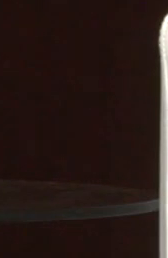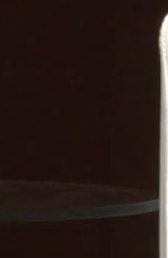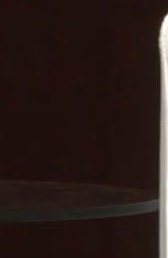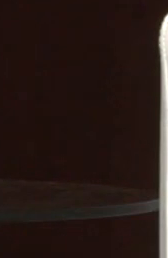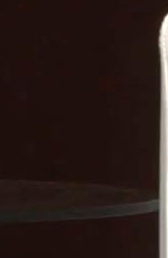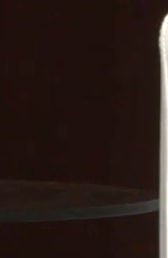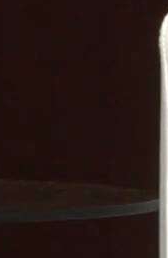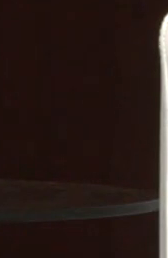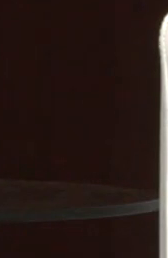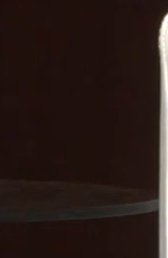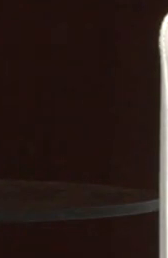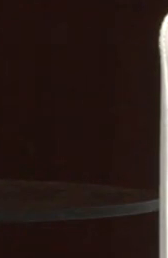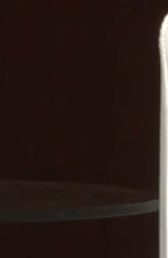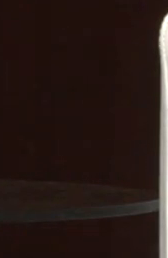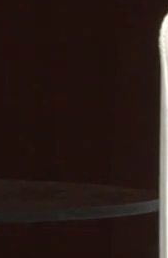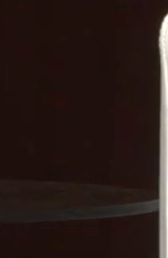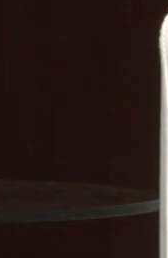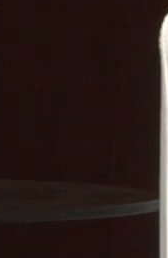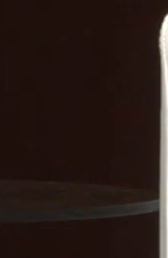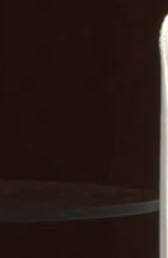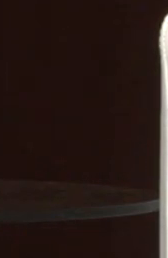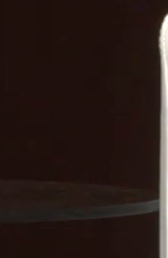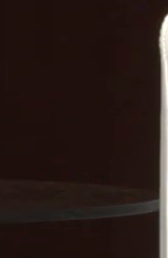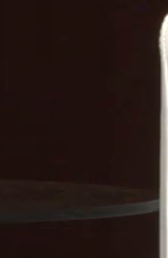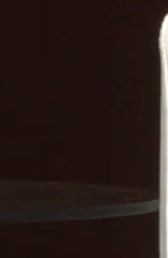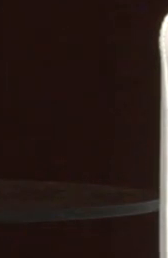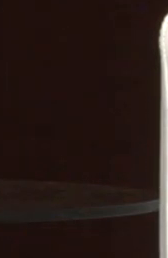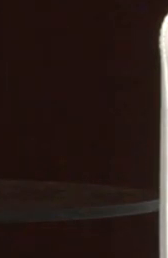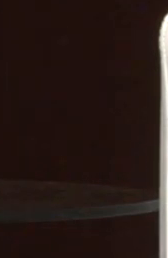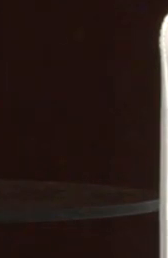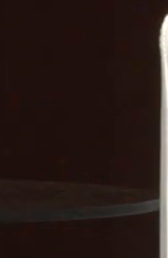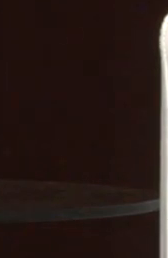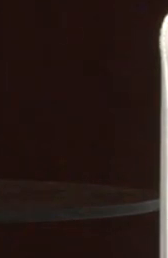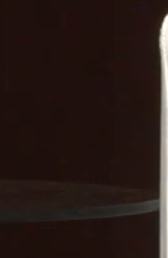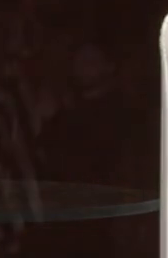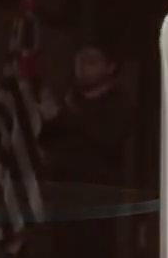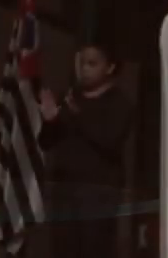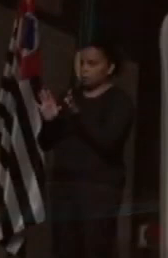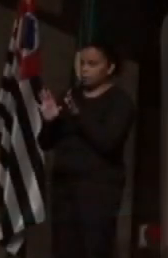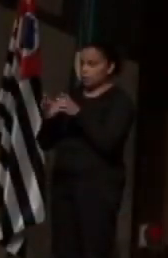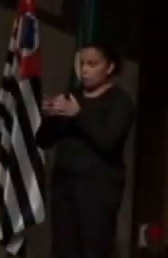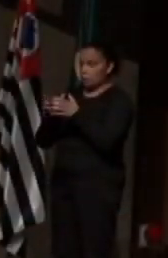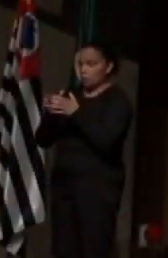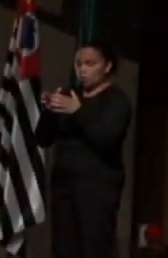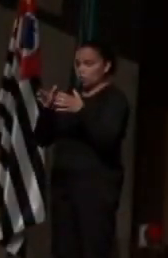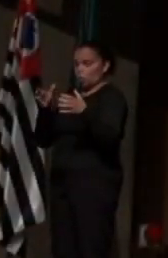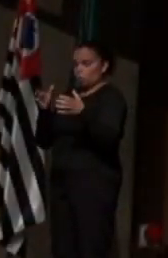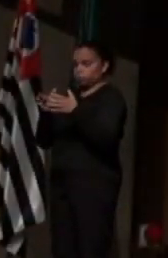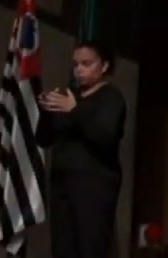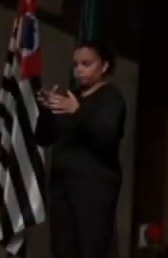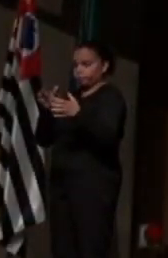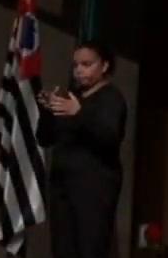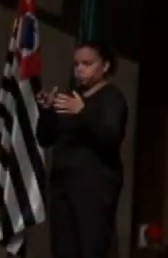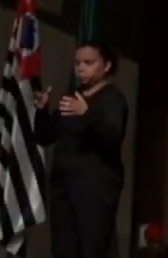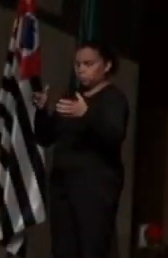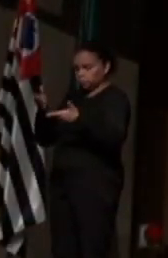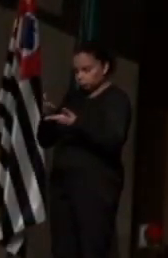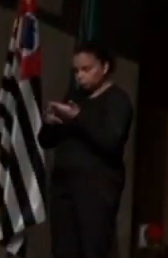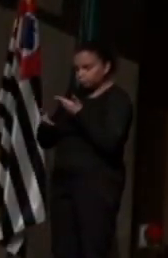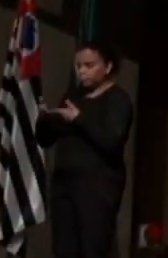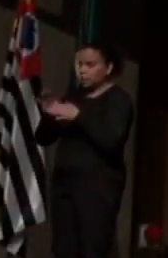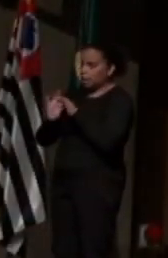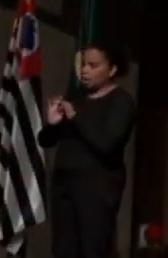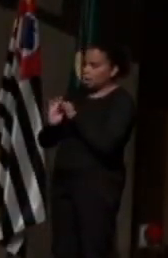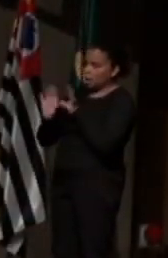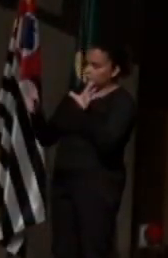processo. Estamos criando um elemento que permite impactos maiores, que geram novas colaborações,